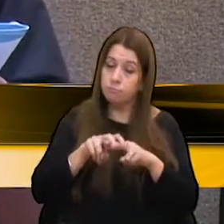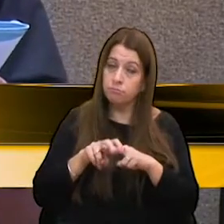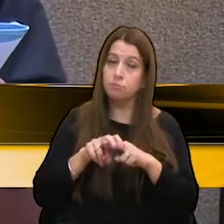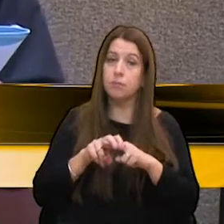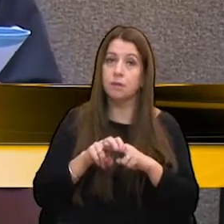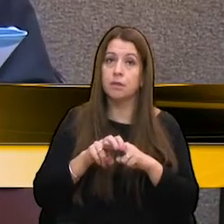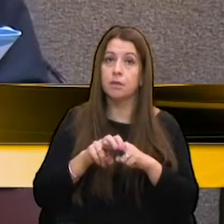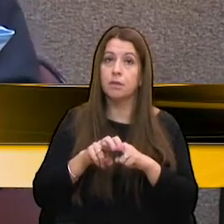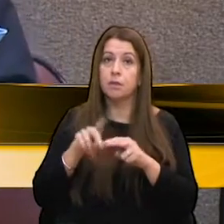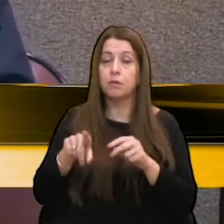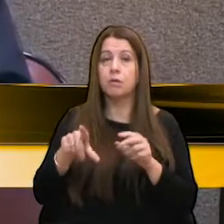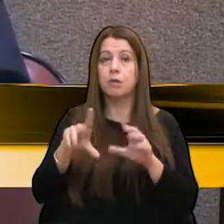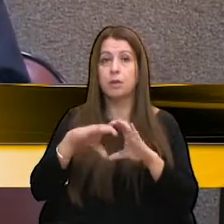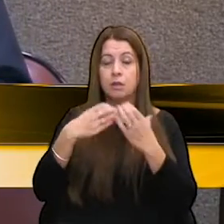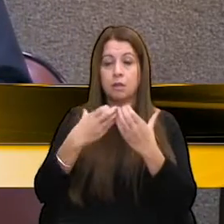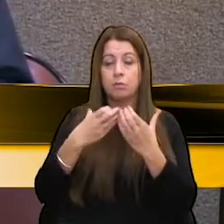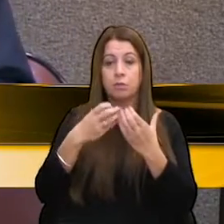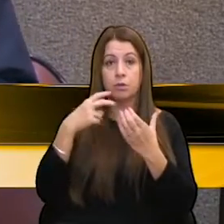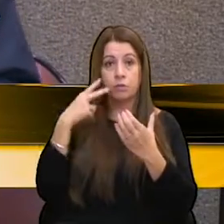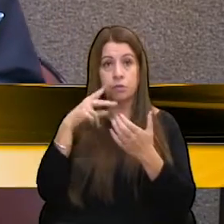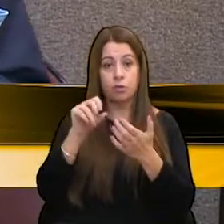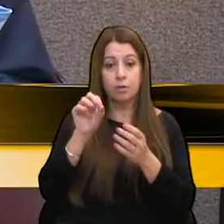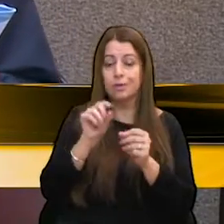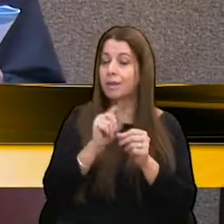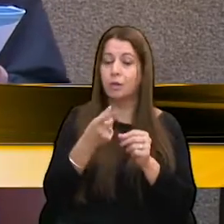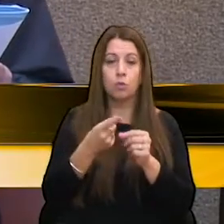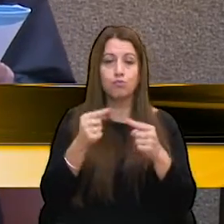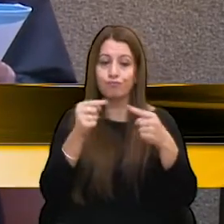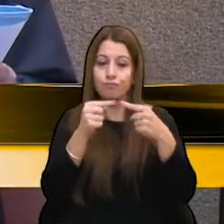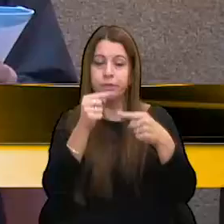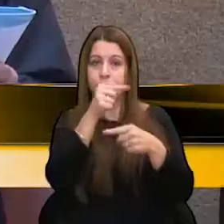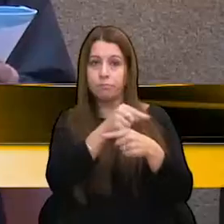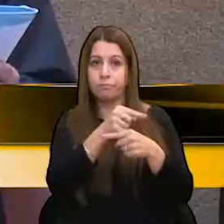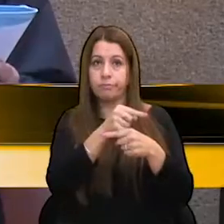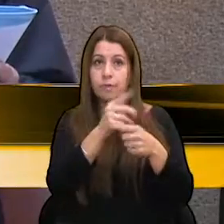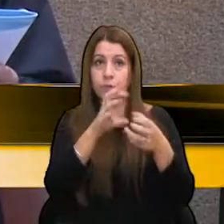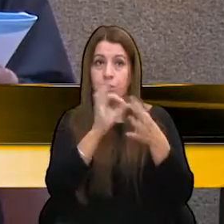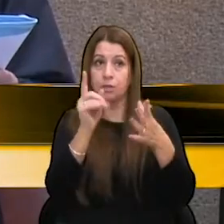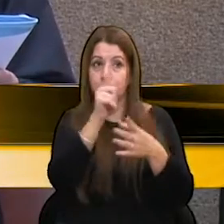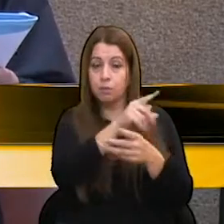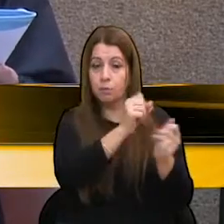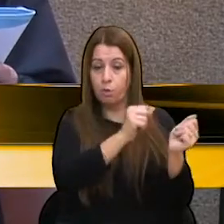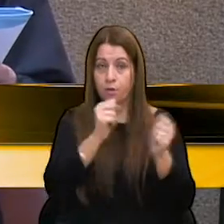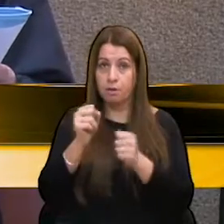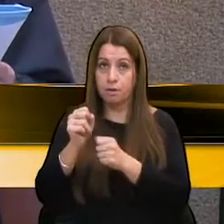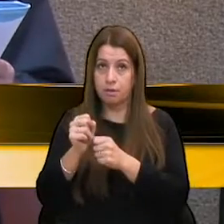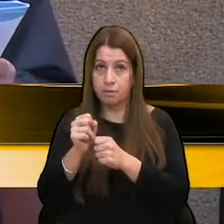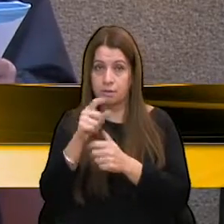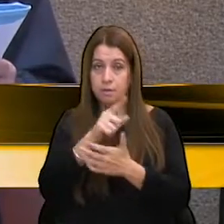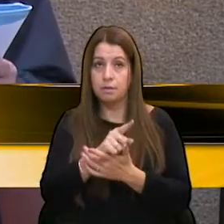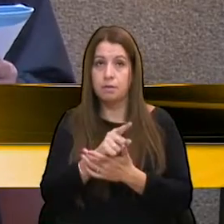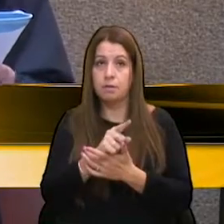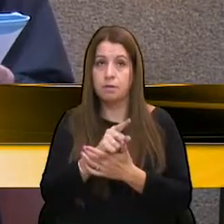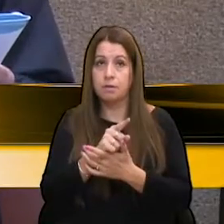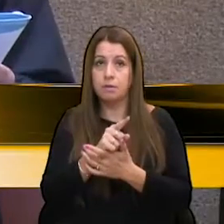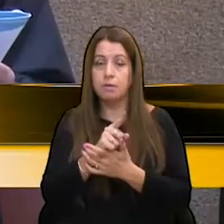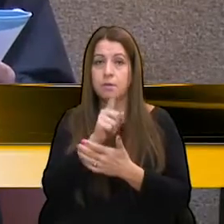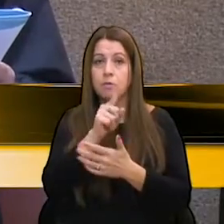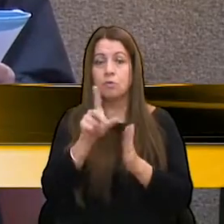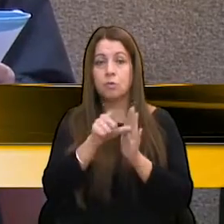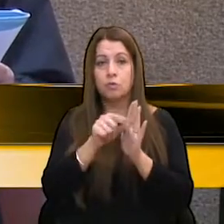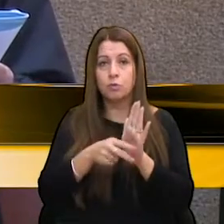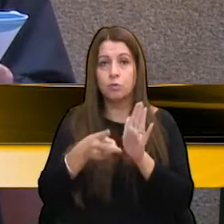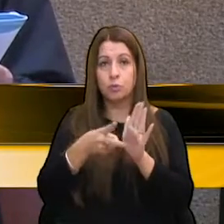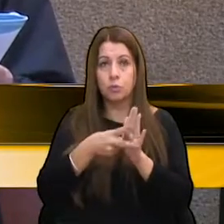a iniciativa legislativa do projeto agride o princípio da independência entre os poderes, esculpido no